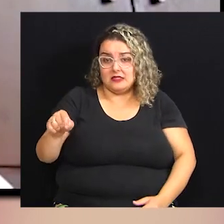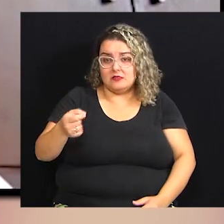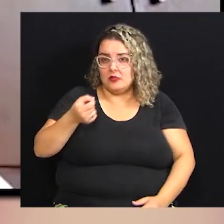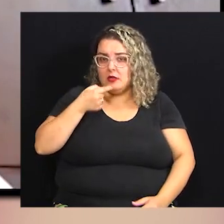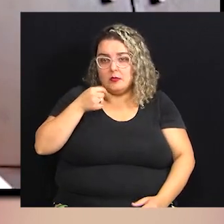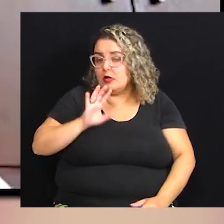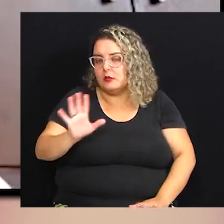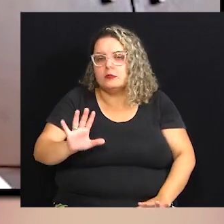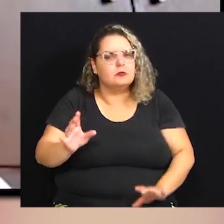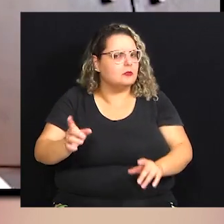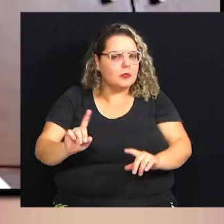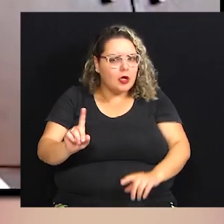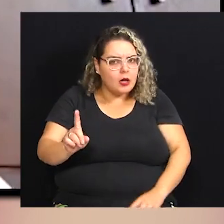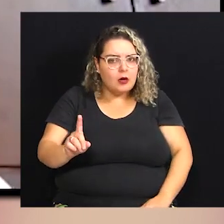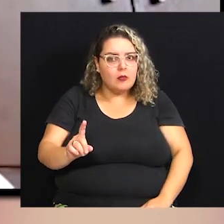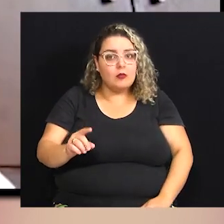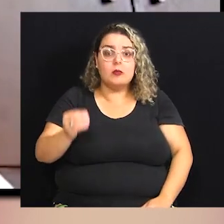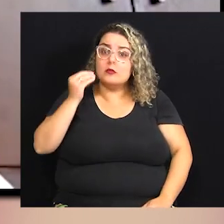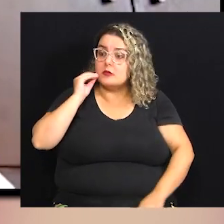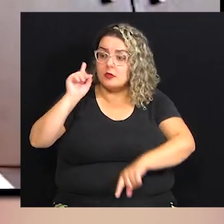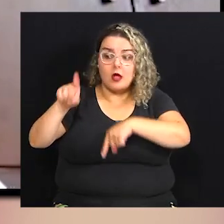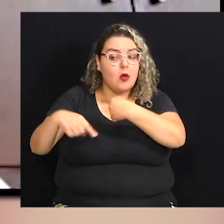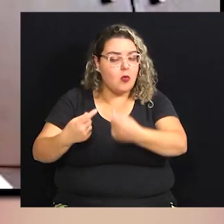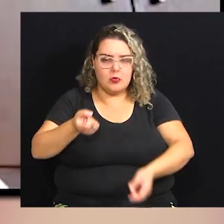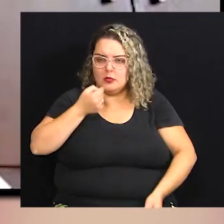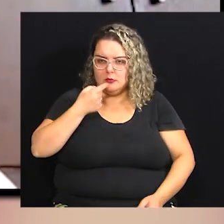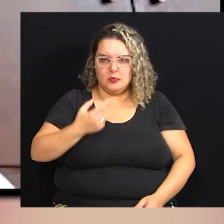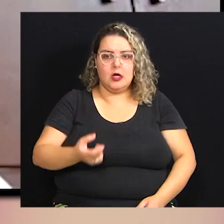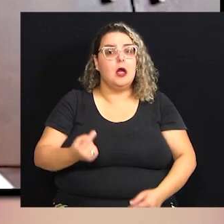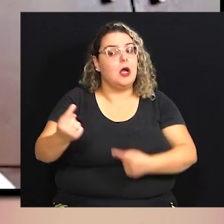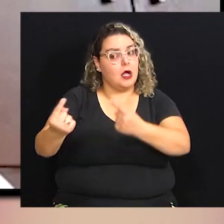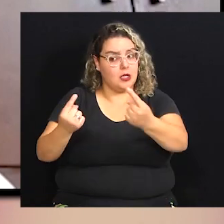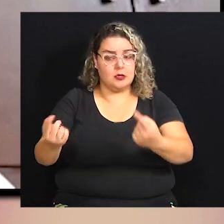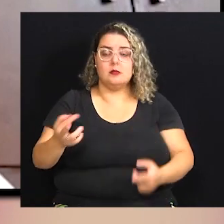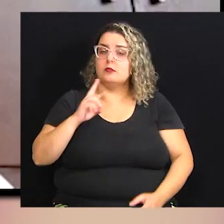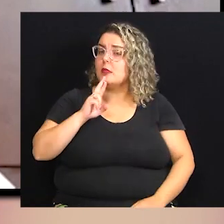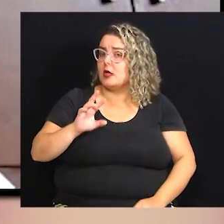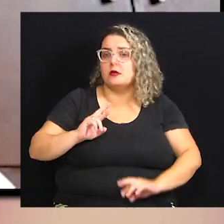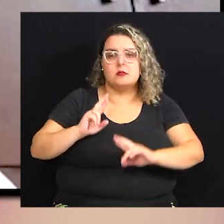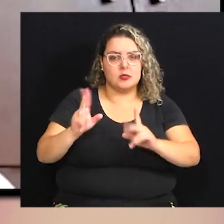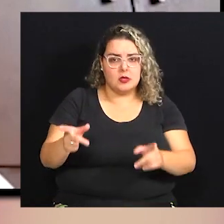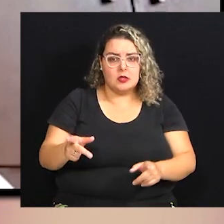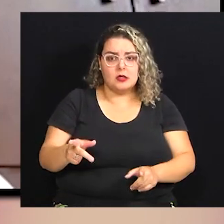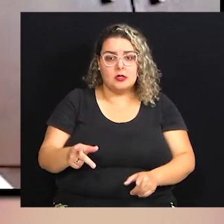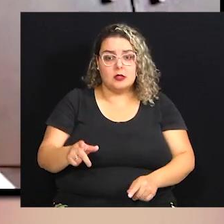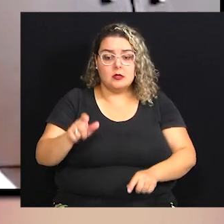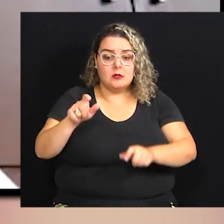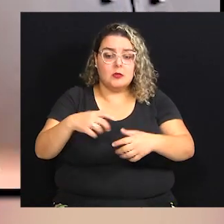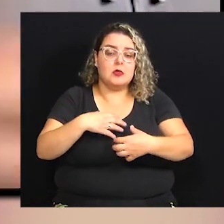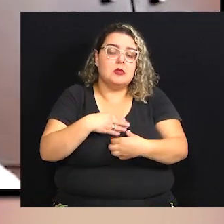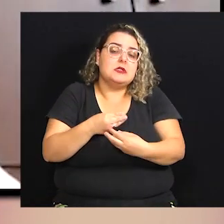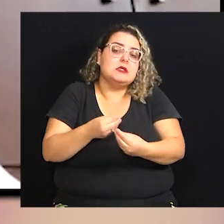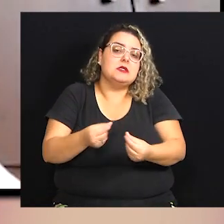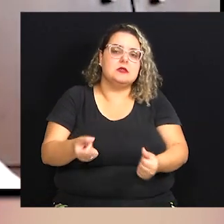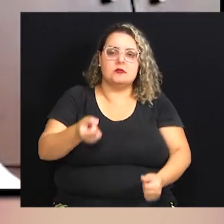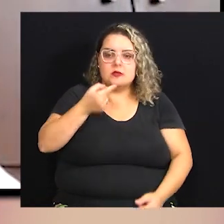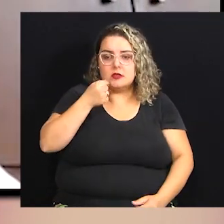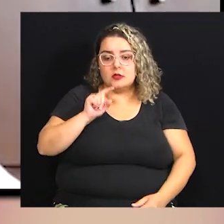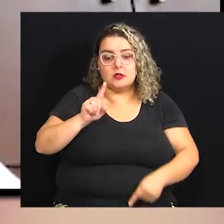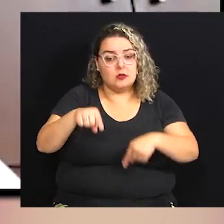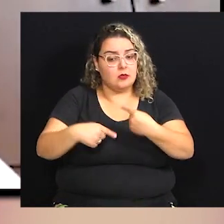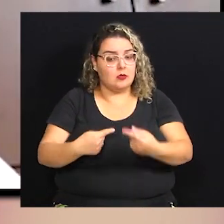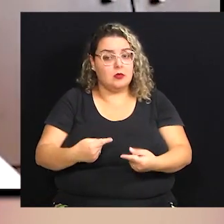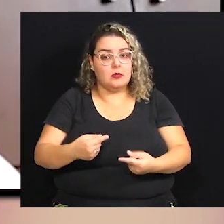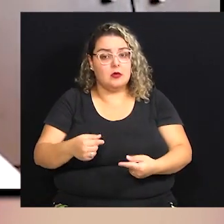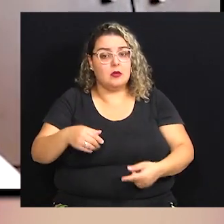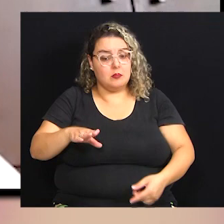que essa pessoa não vai mais tomar remédio nenhum? Não. Basta eu tentar outra medicação. Cada um vai ter uma resposta diferente. Tem pessoas que são mais sensíveis a